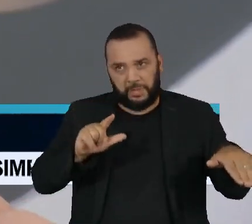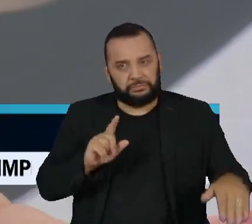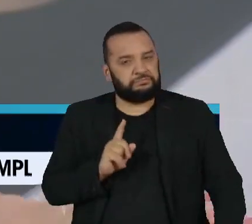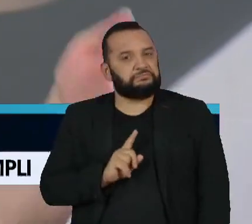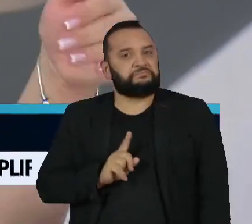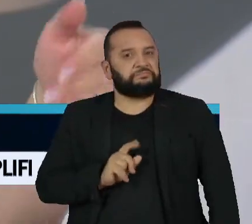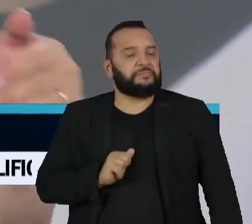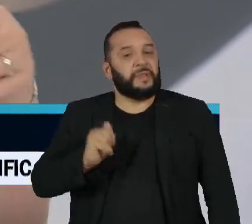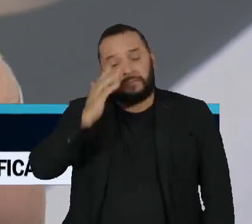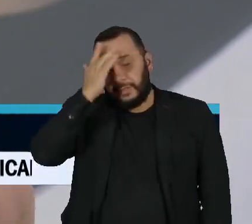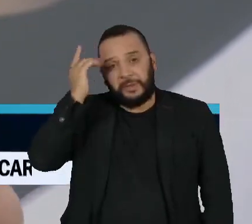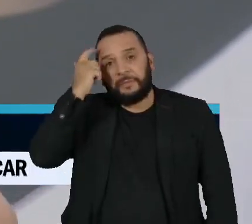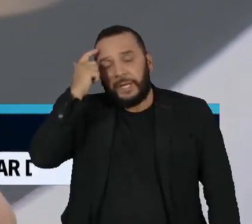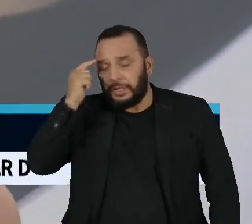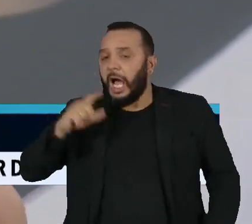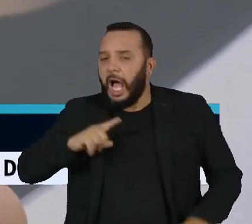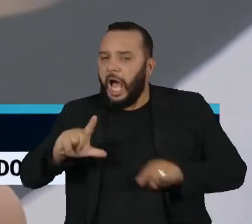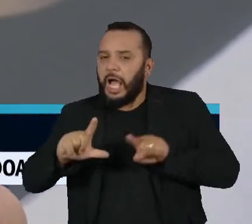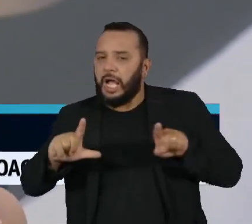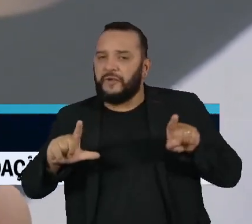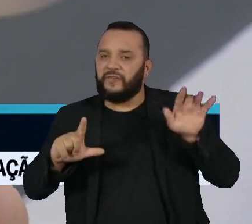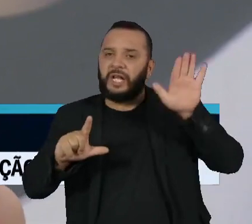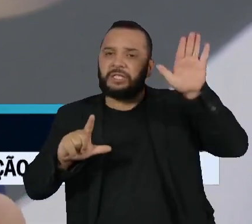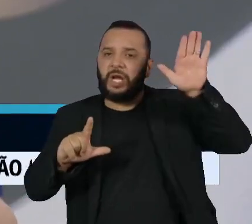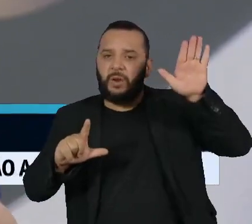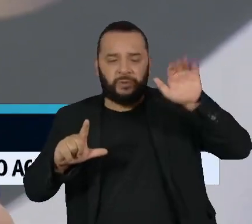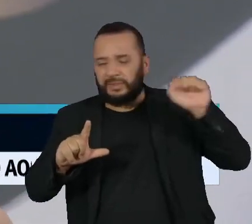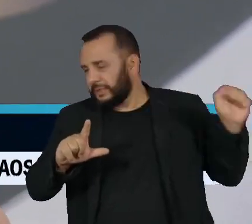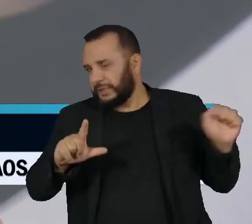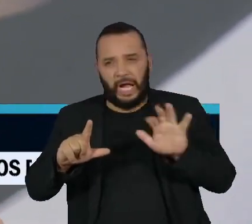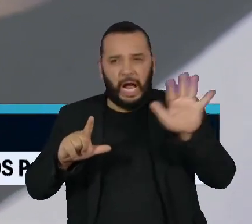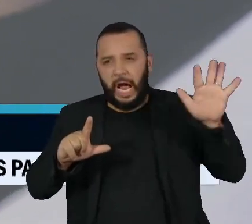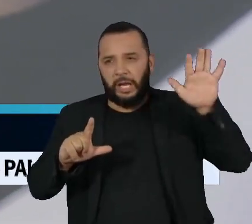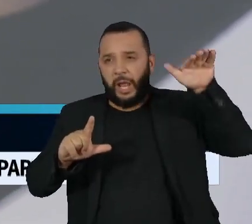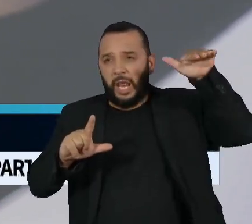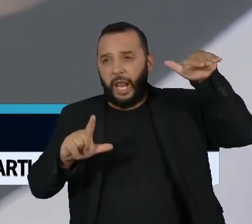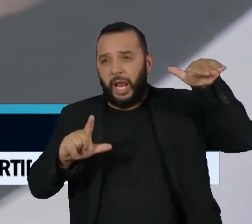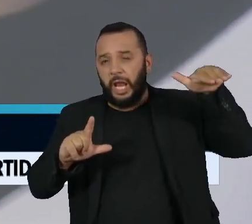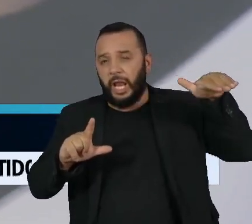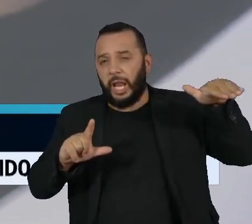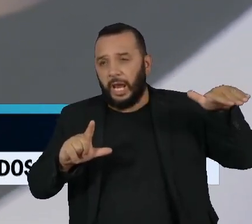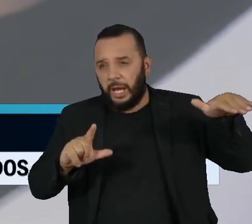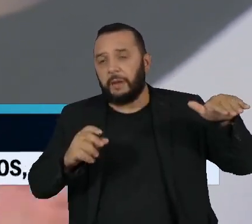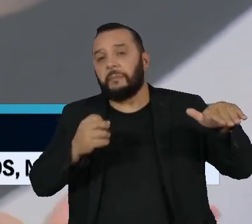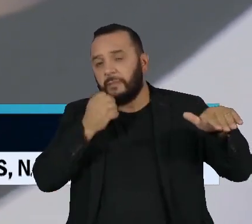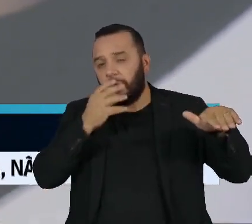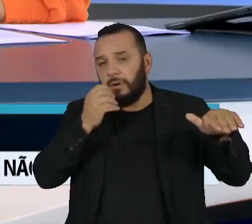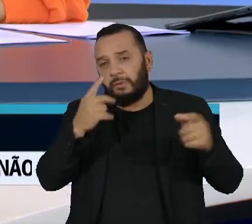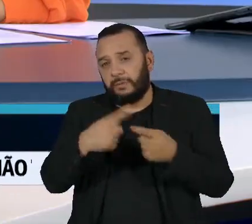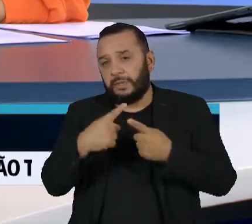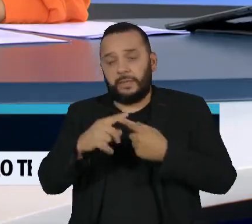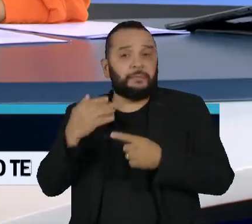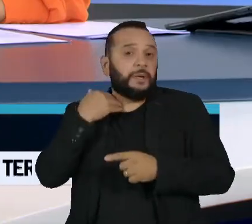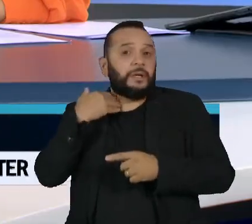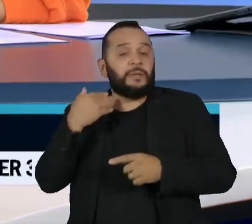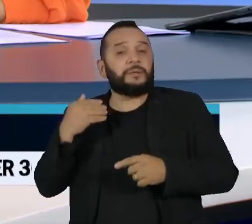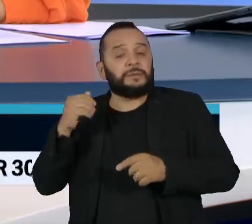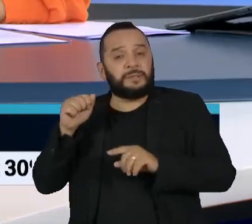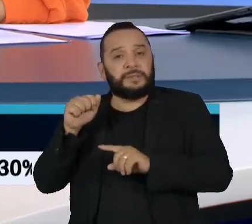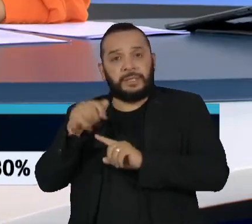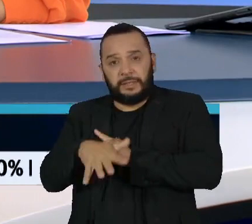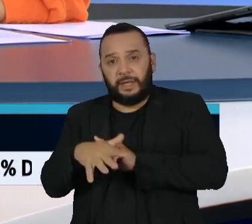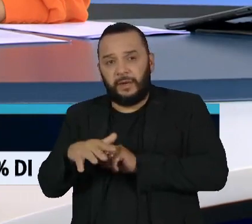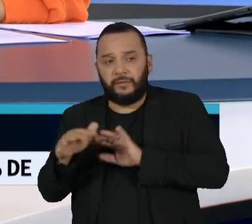esse argumento de que a inflação estava caindo rápido para que até, inclusive, gerasse impressões adicionais ao Banco Central para que ele fizesse a queda da